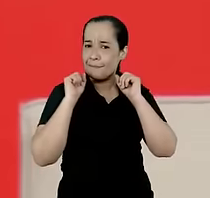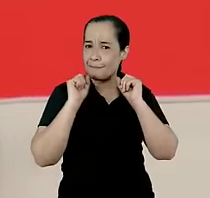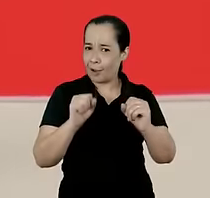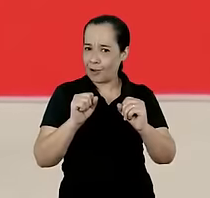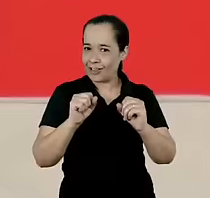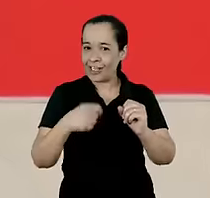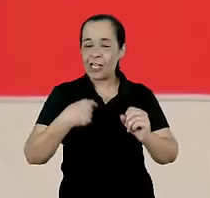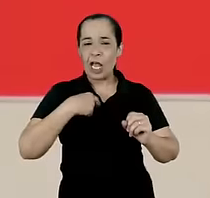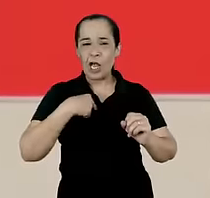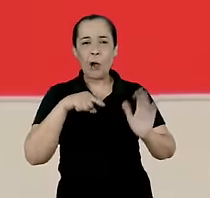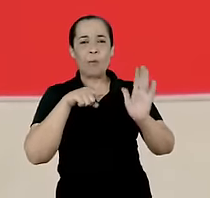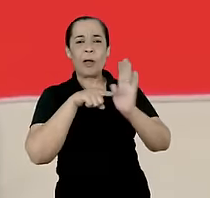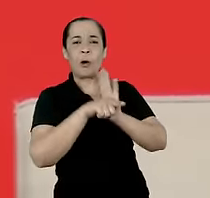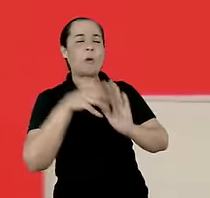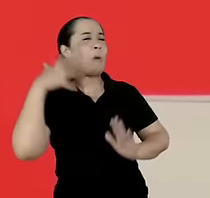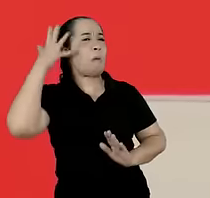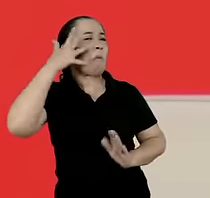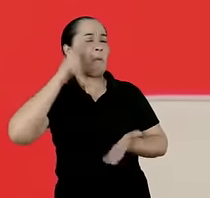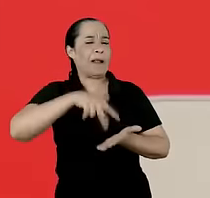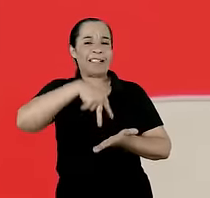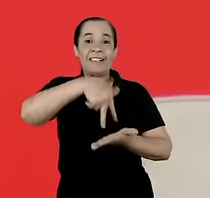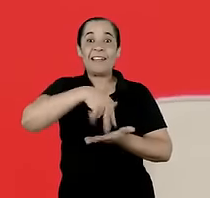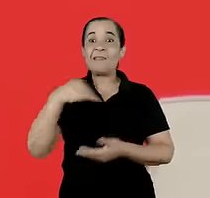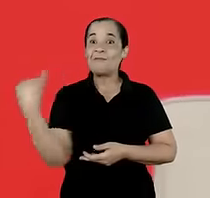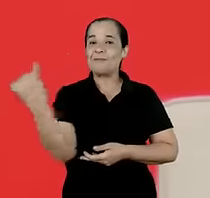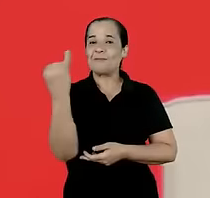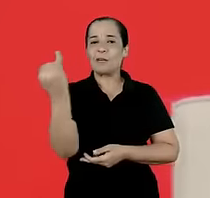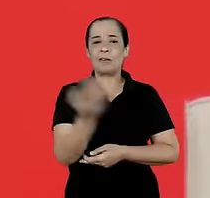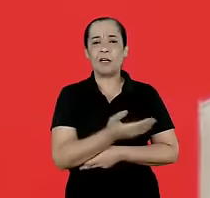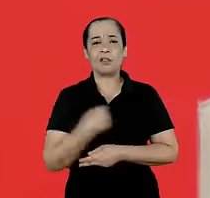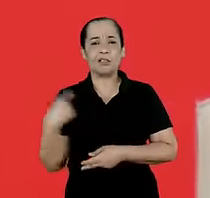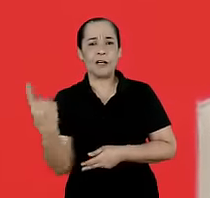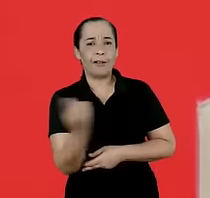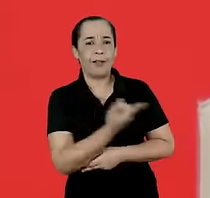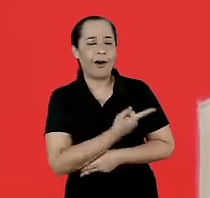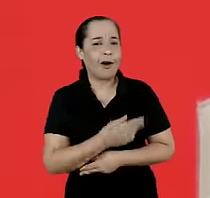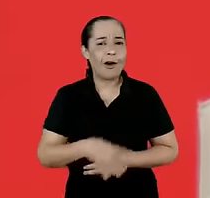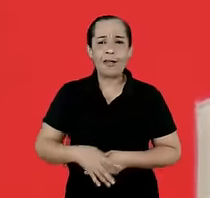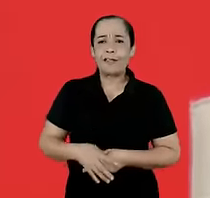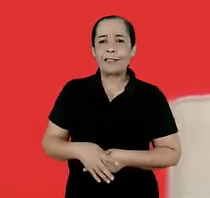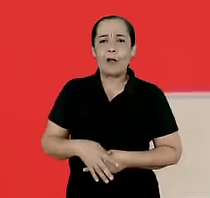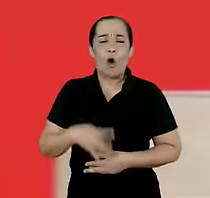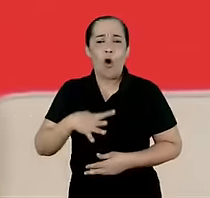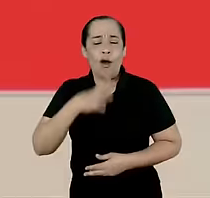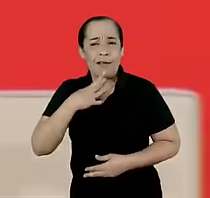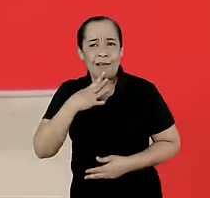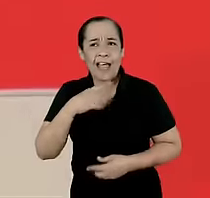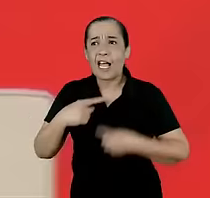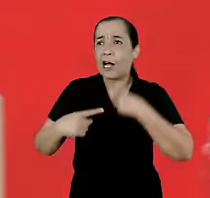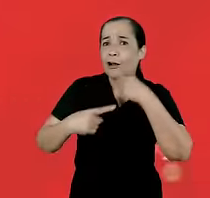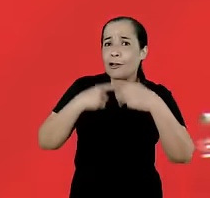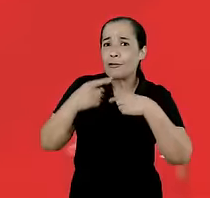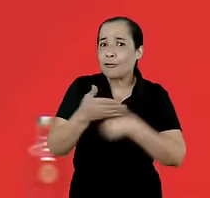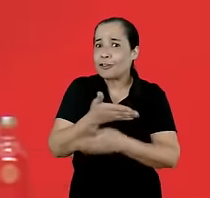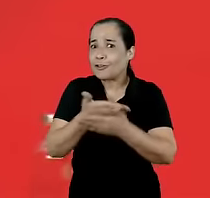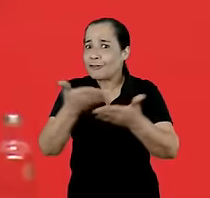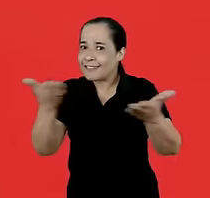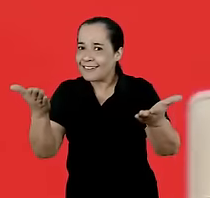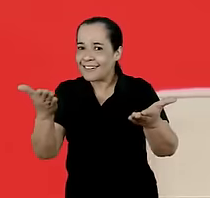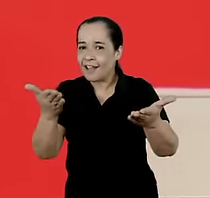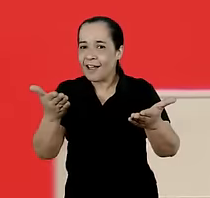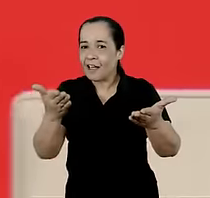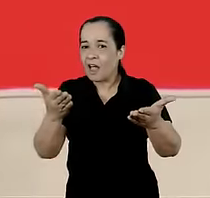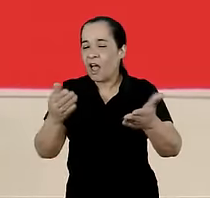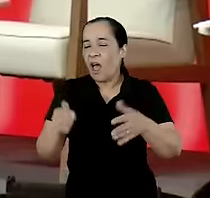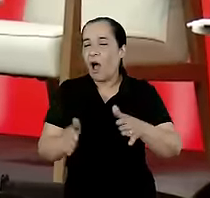pergunta para eles que o maior prazer é sempre muito importante que a gente sabe as dúvidas de vocês o caminho pelo qual vocês querem